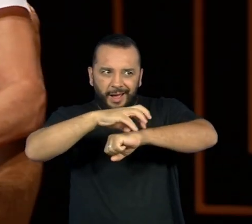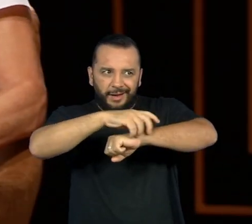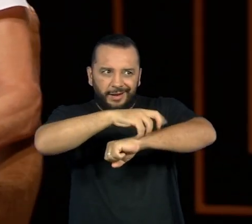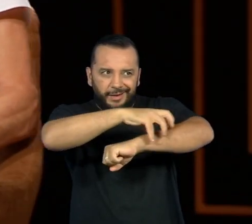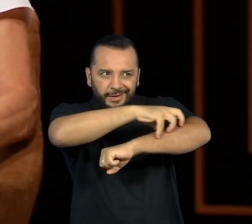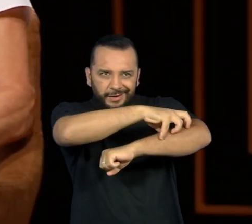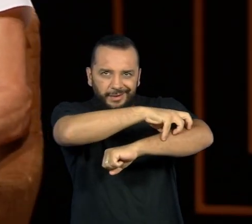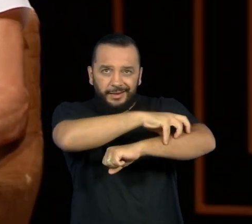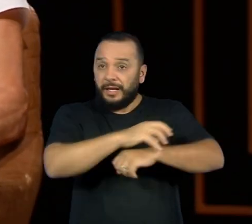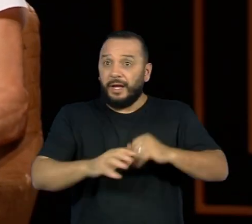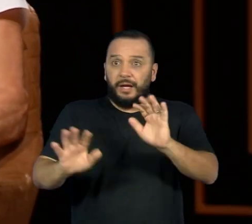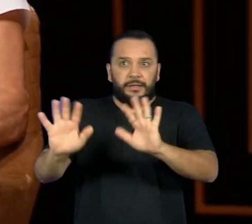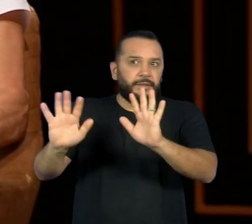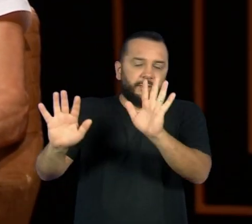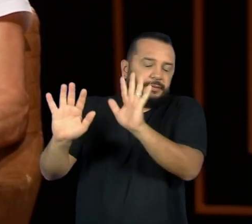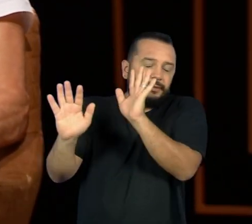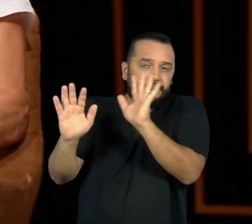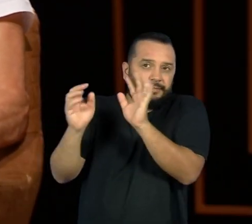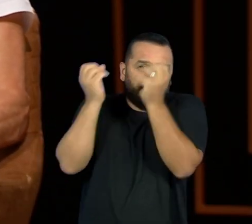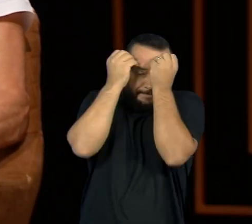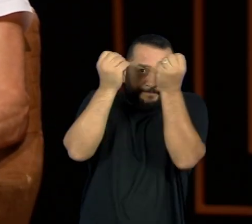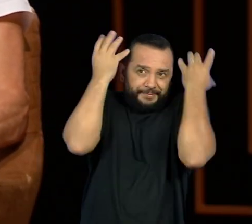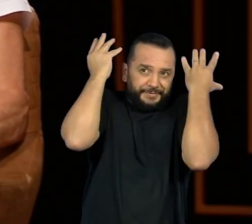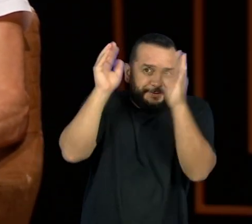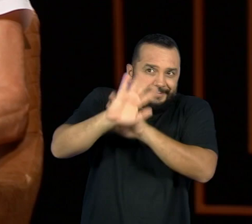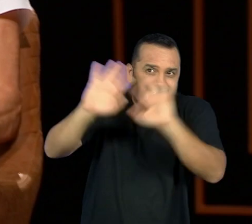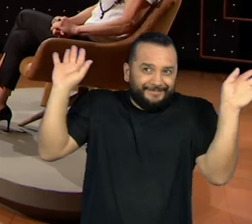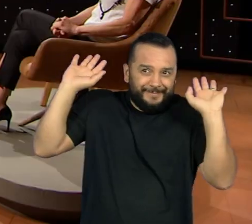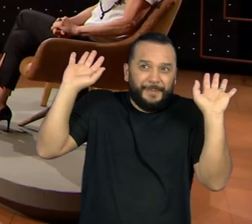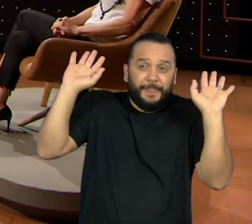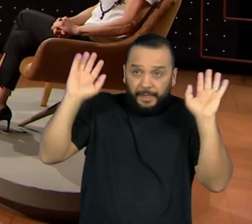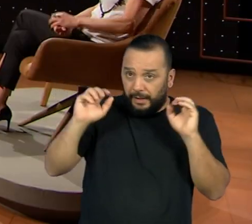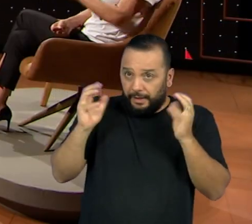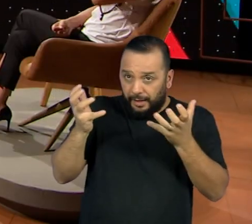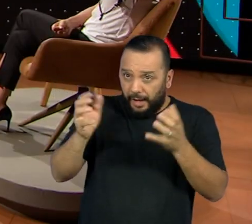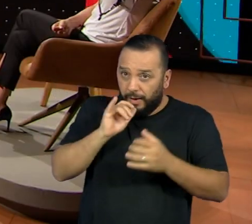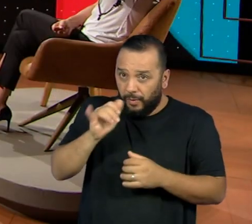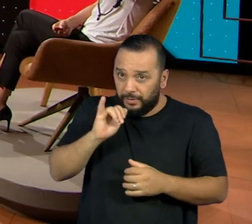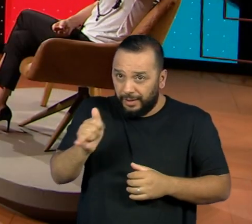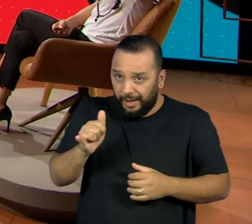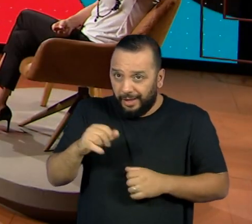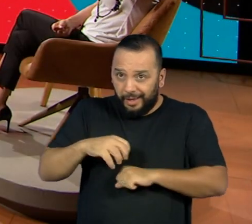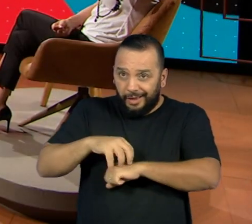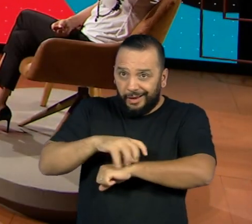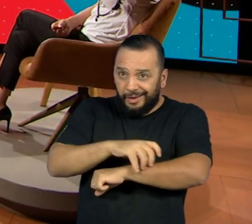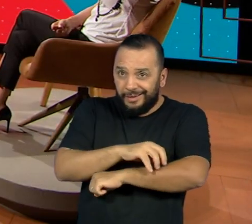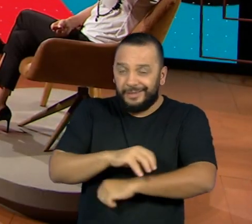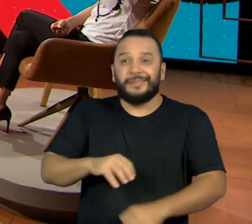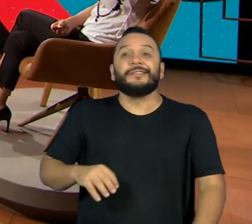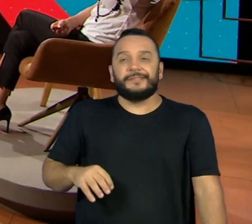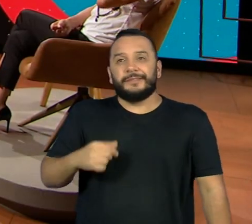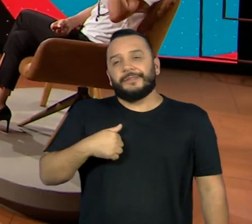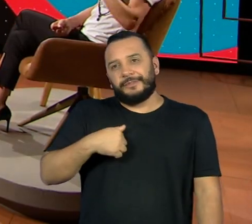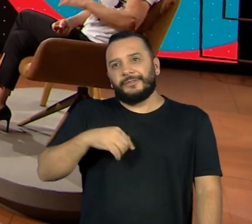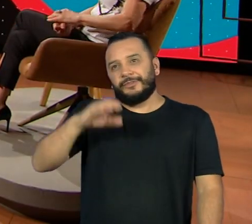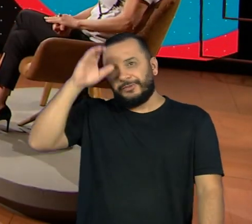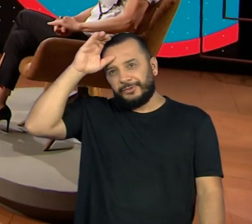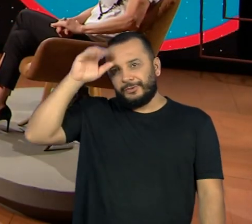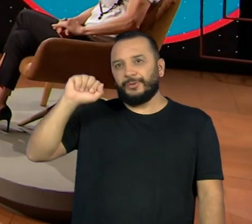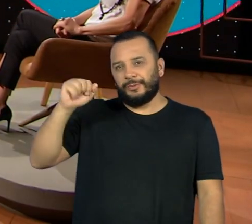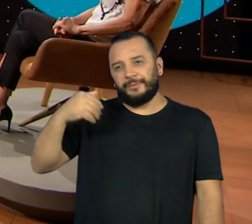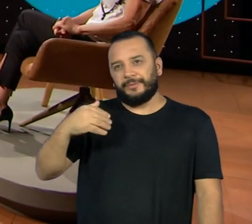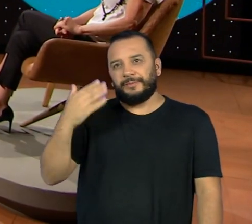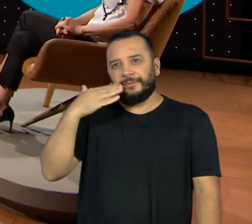Não posso lembrar disso. É para contar a história da aranha? O tio Tó me chamou e